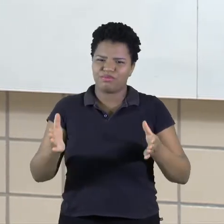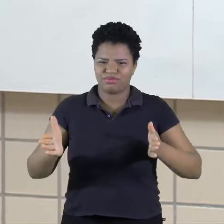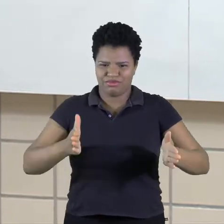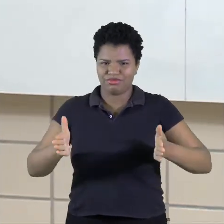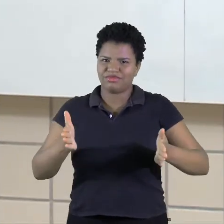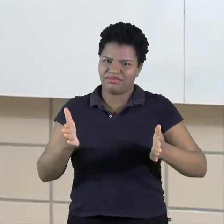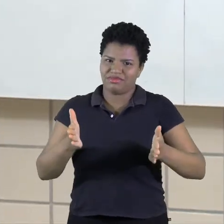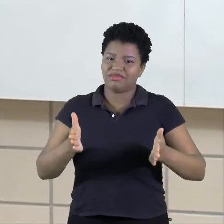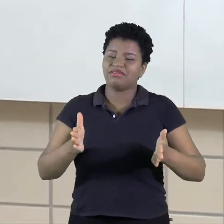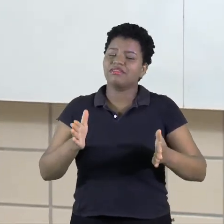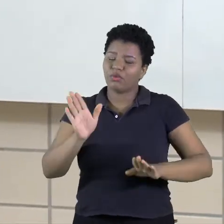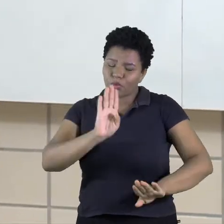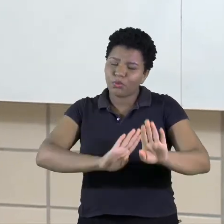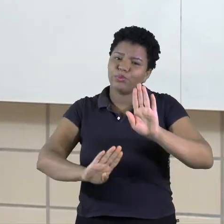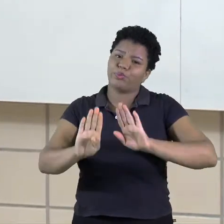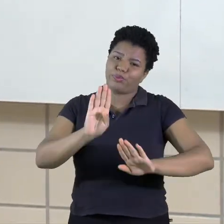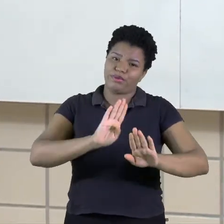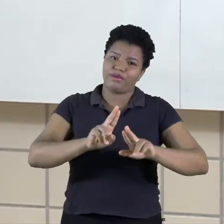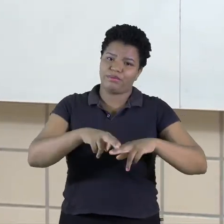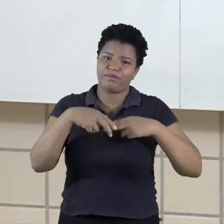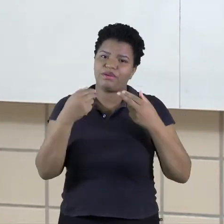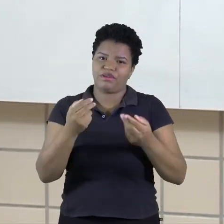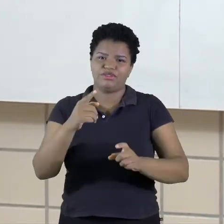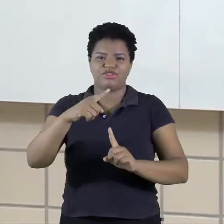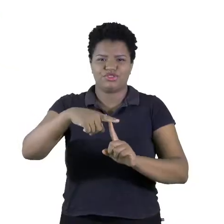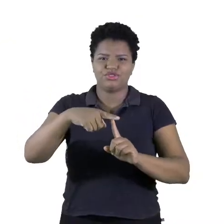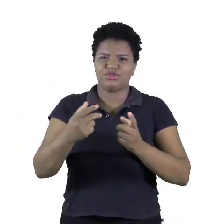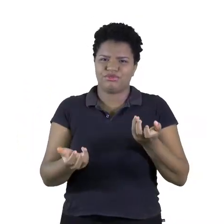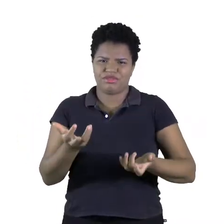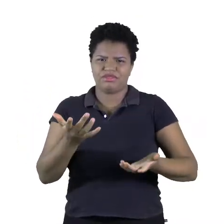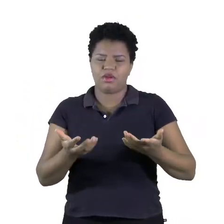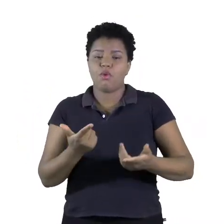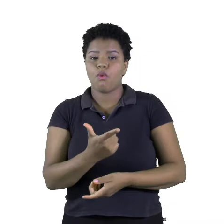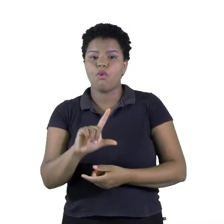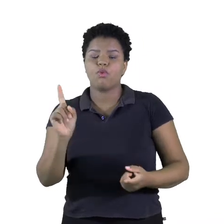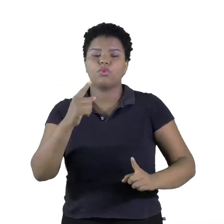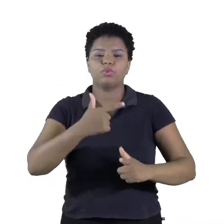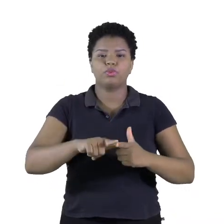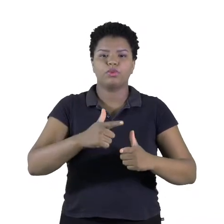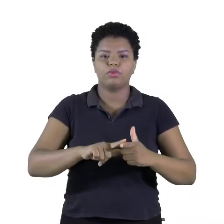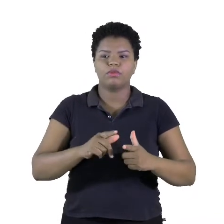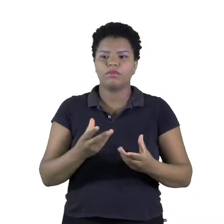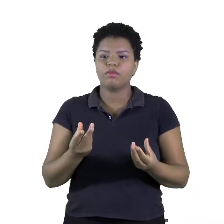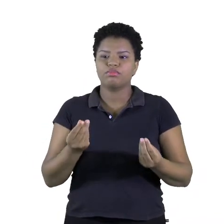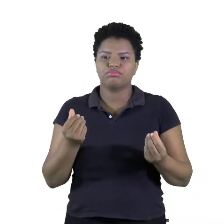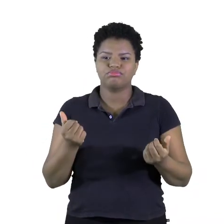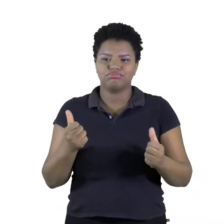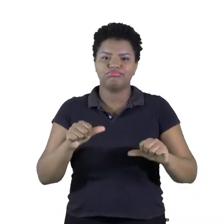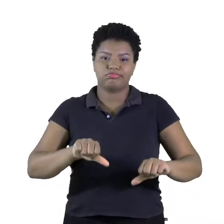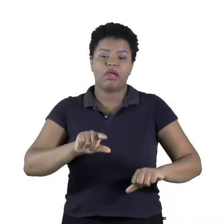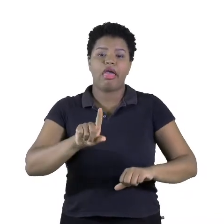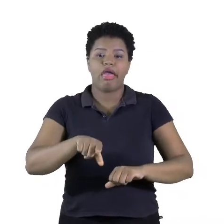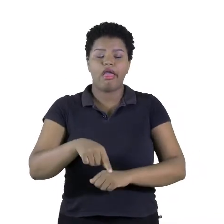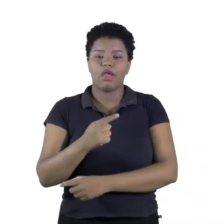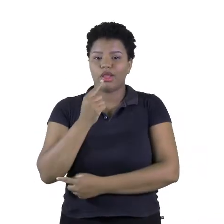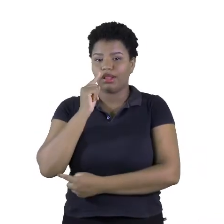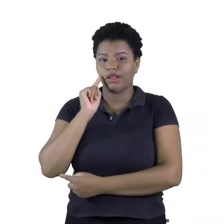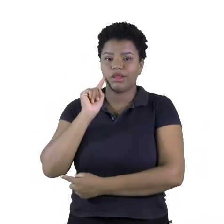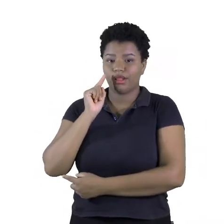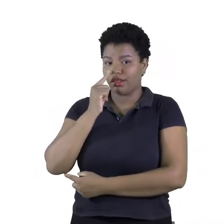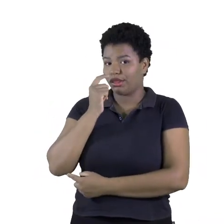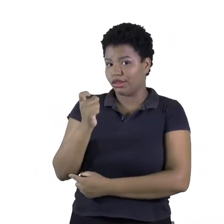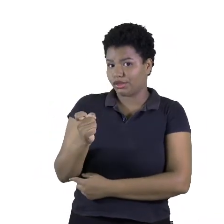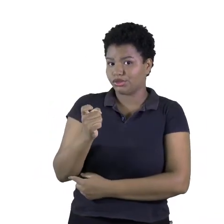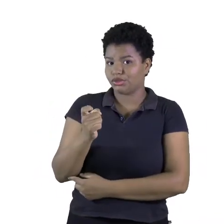existam esses tipos de queimada. Outro problema que afeta bastante, gente, é o lixo, tá? Lixo